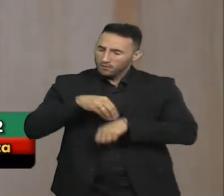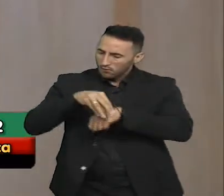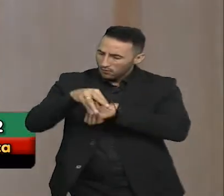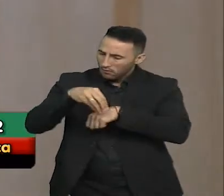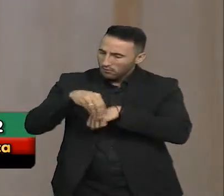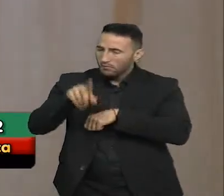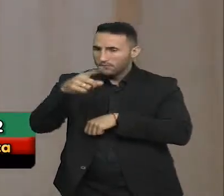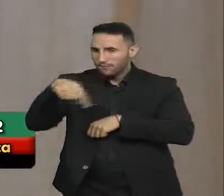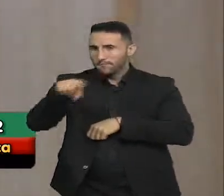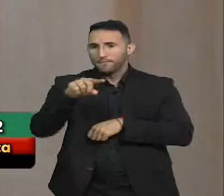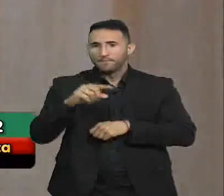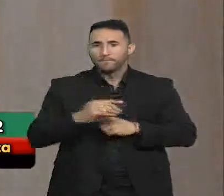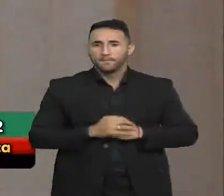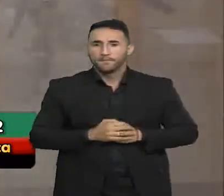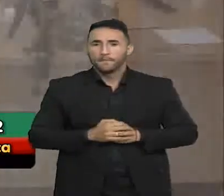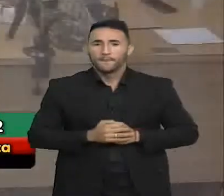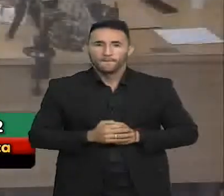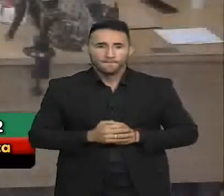vocês.